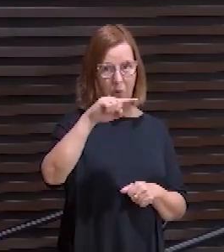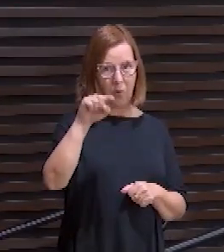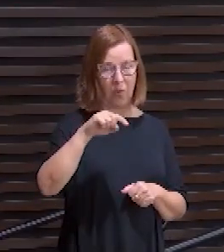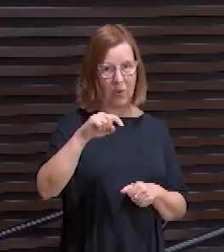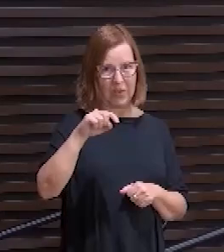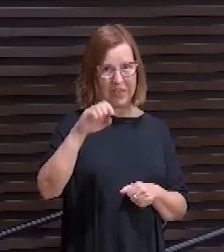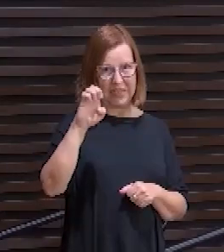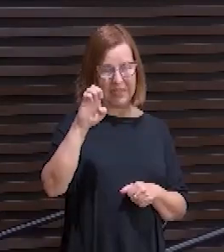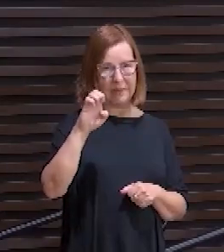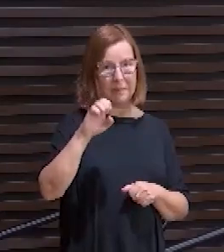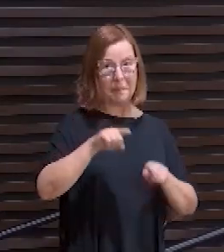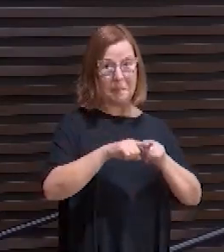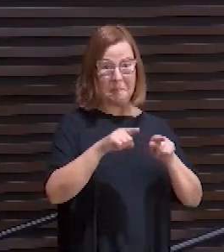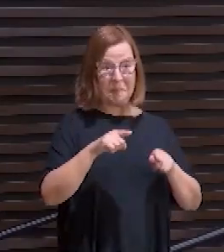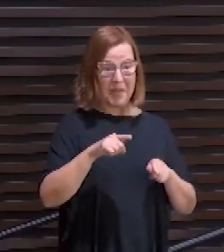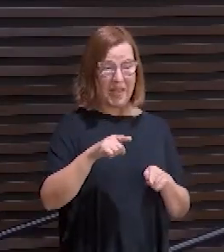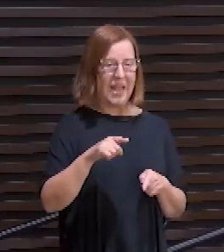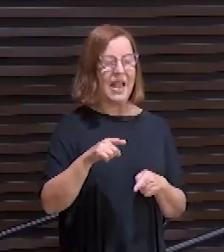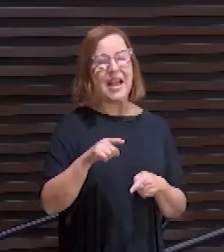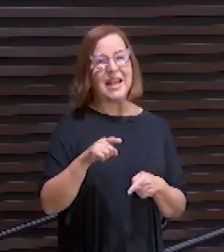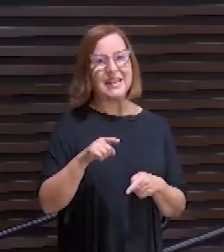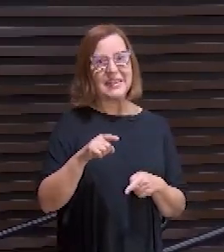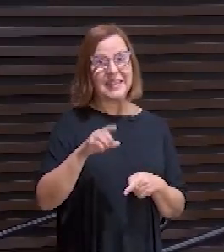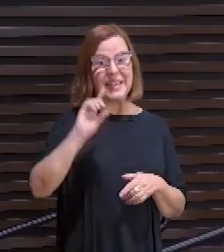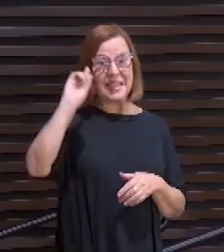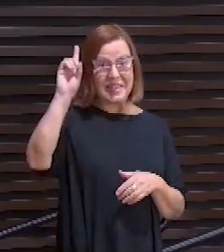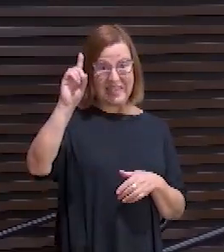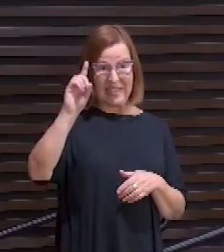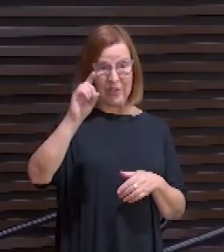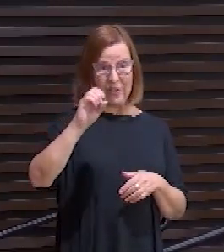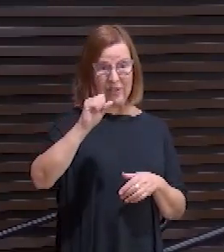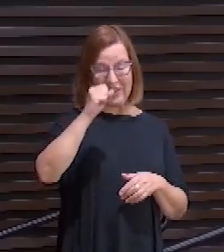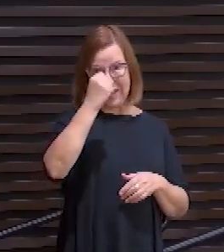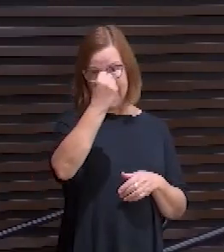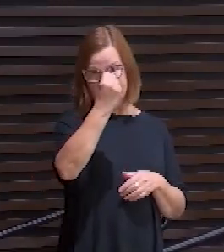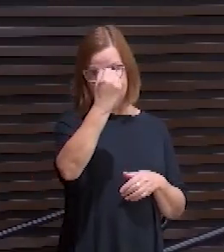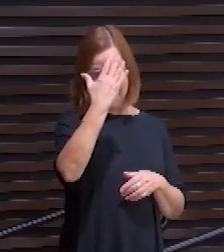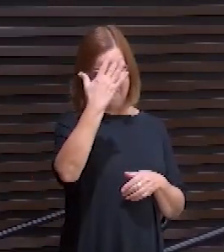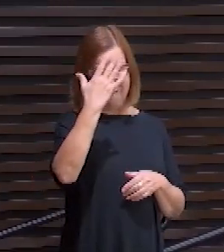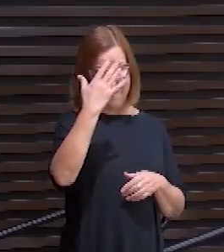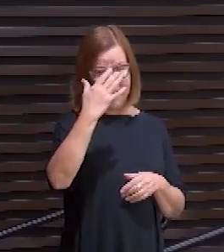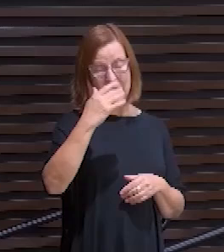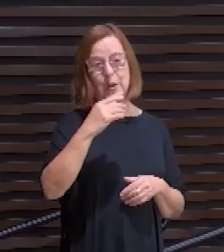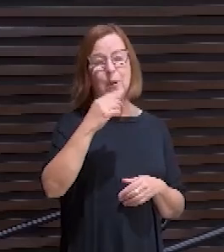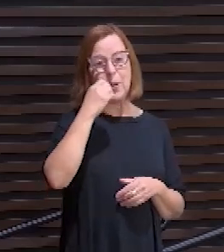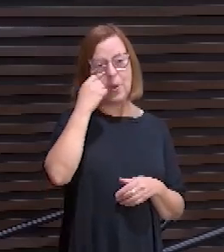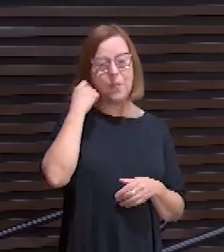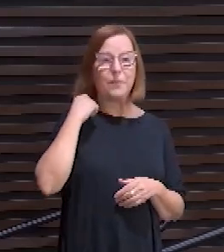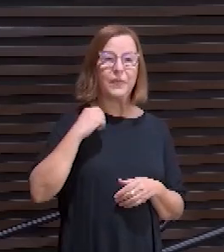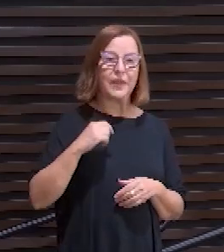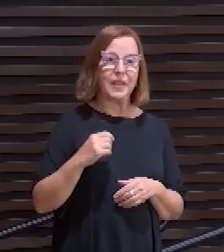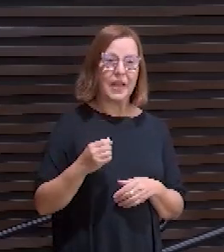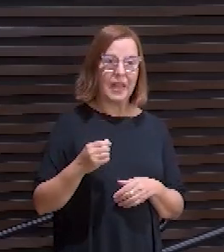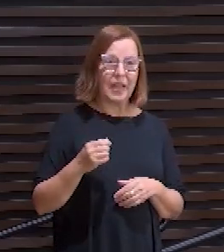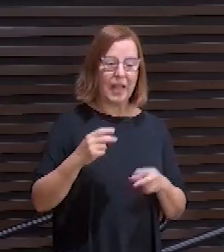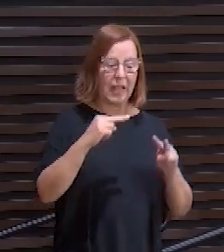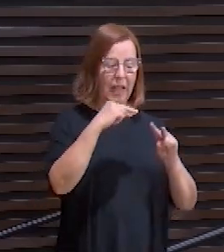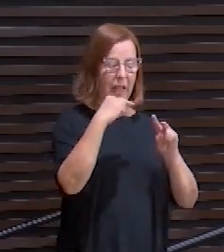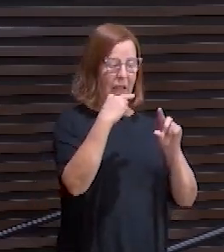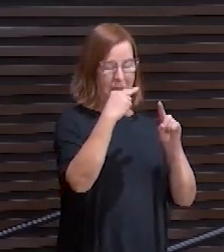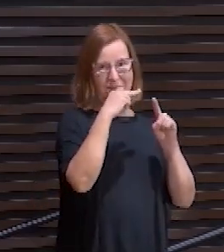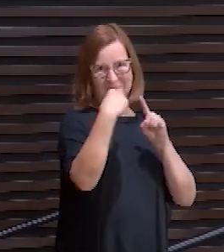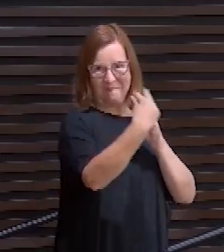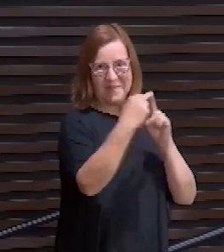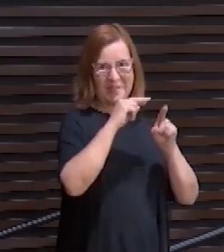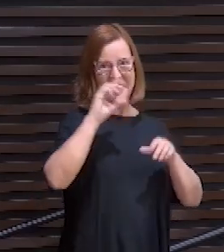visão dos reinos deste mundo para um homem de Deus, a perspectiva é a de Deus. E como que Deus enxerga aquilo que o homem enxerga sendo valioso? Deus